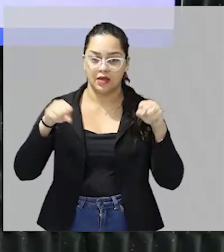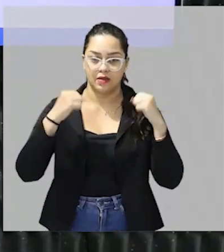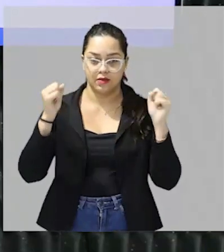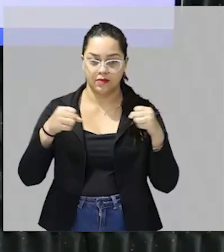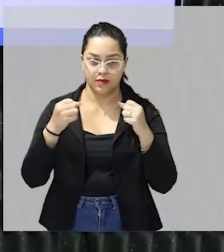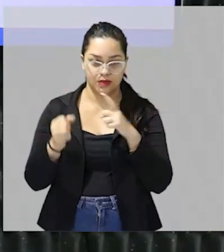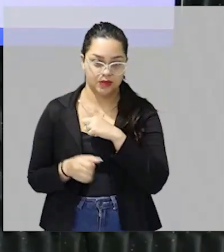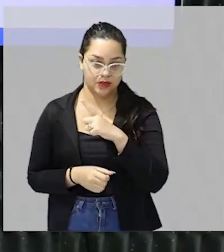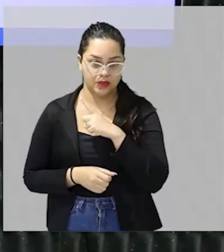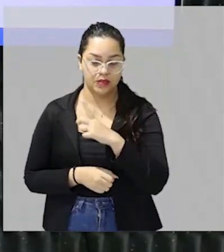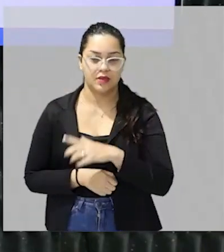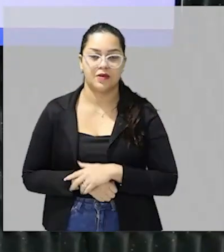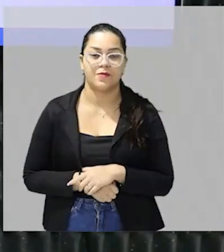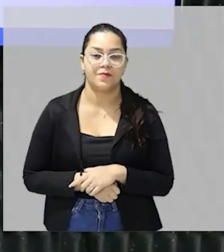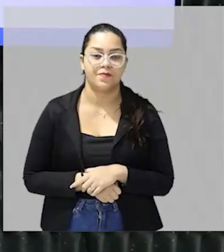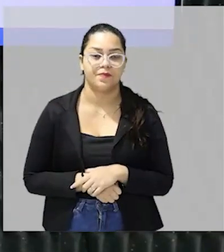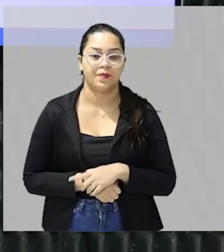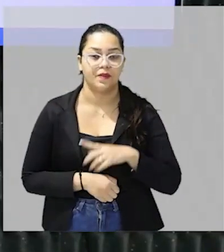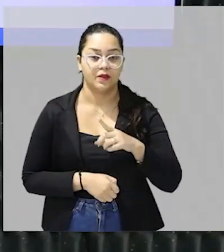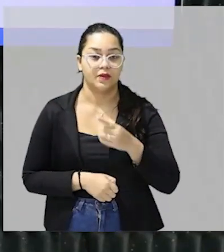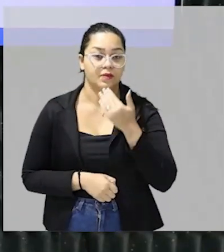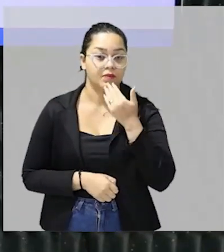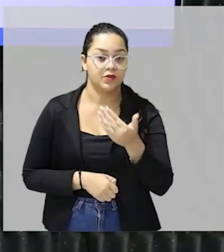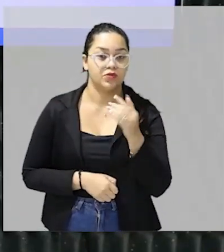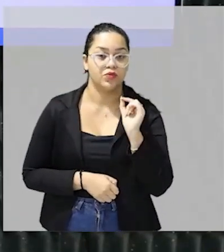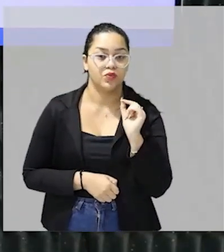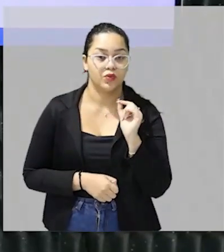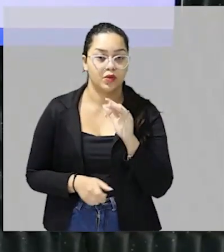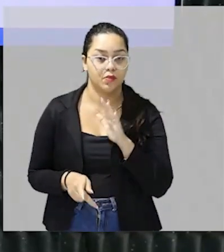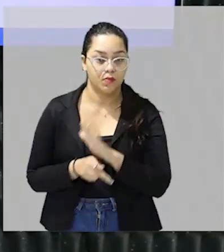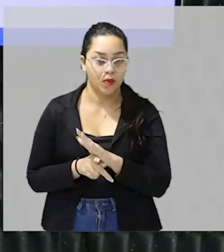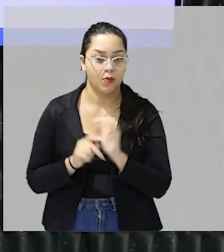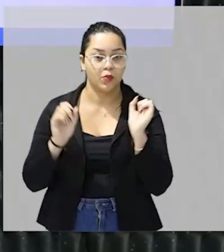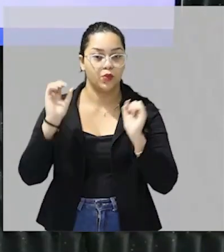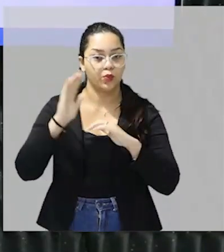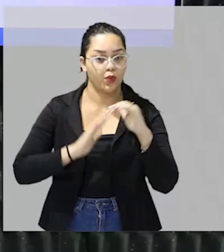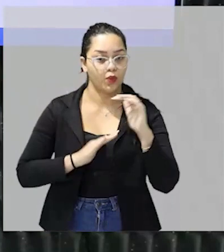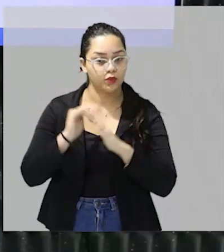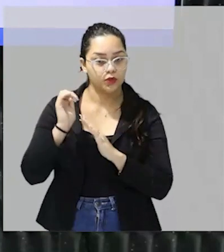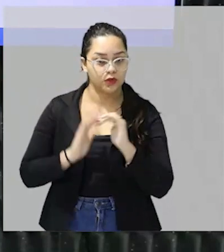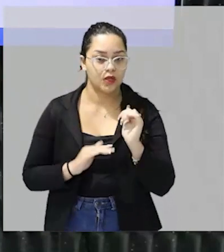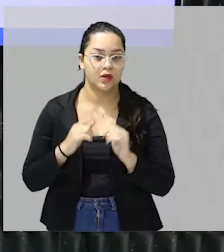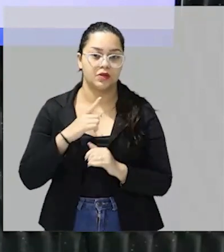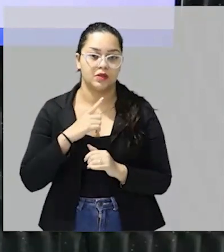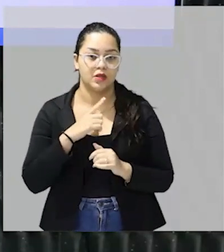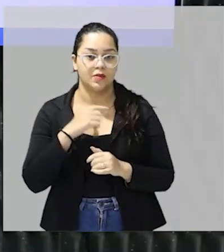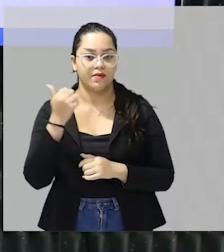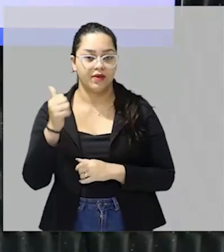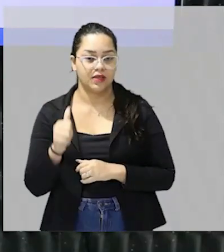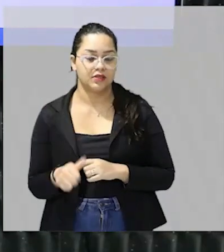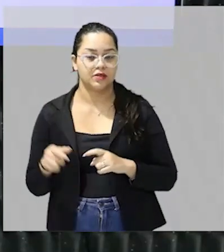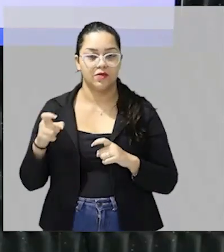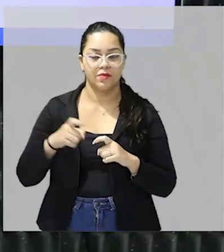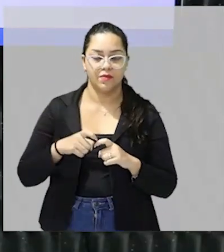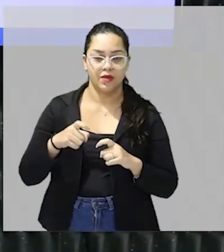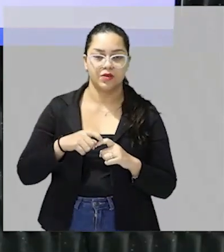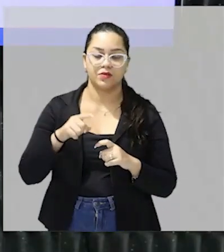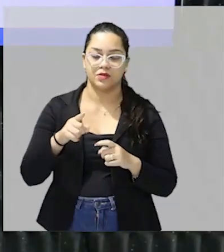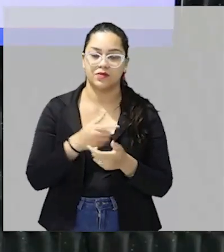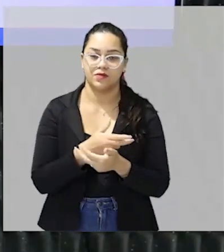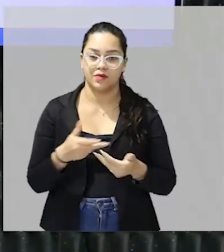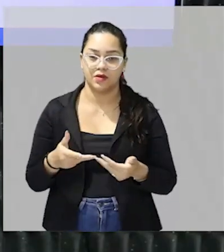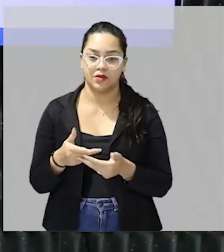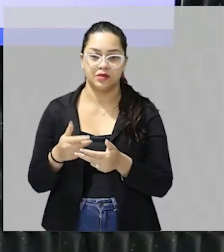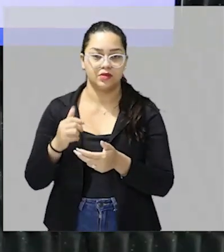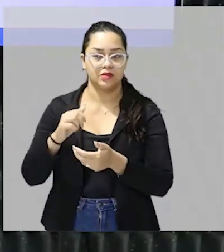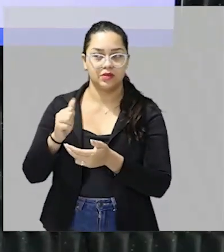inscrever numa academia, você é solicitado lá pelo profissional a uma avaliação médica, você faz uma série